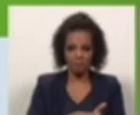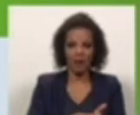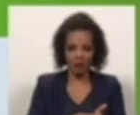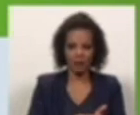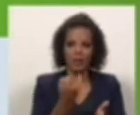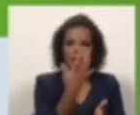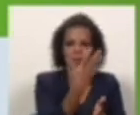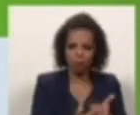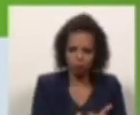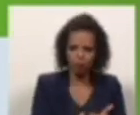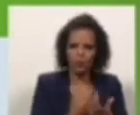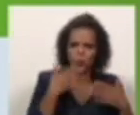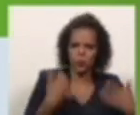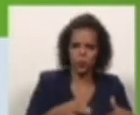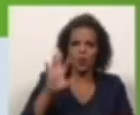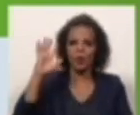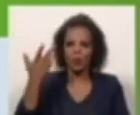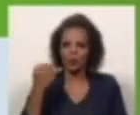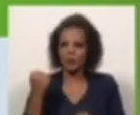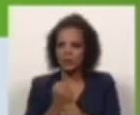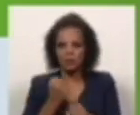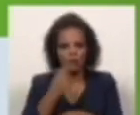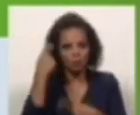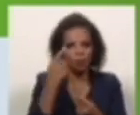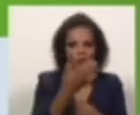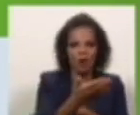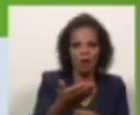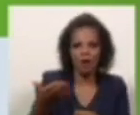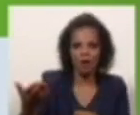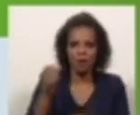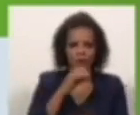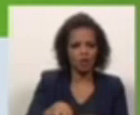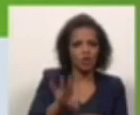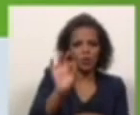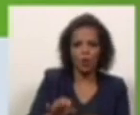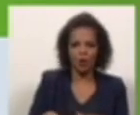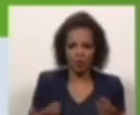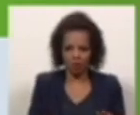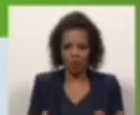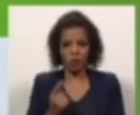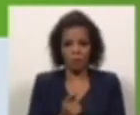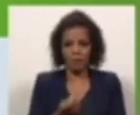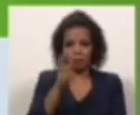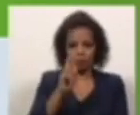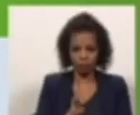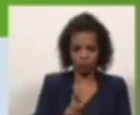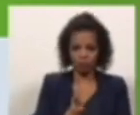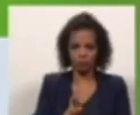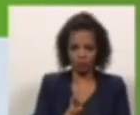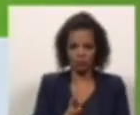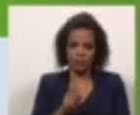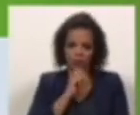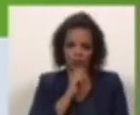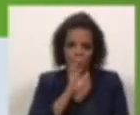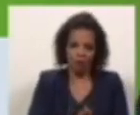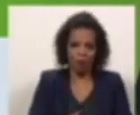elevada na altura de usufruir dos serviços públicos que possa escolher custando o mesmo o andré que os irá usufruir